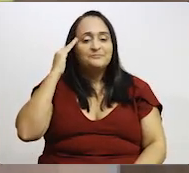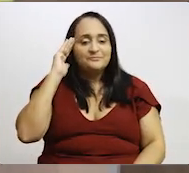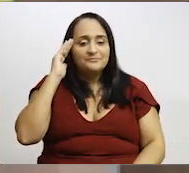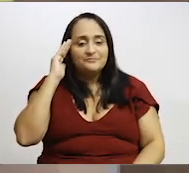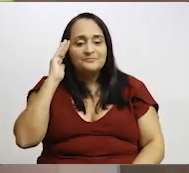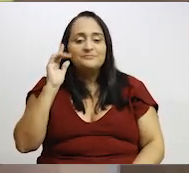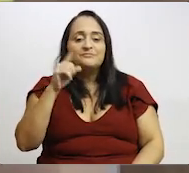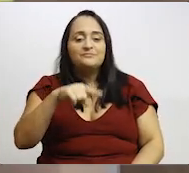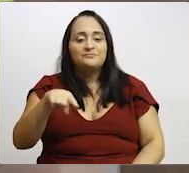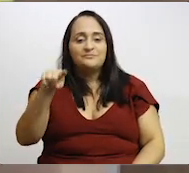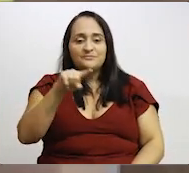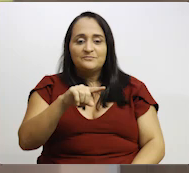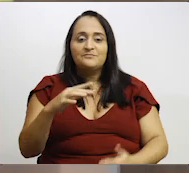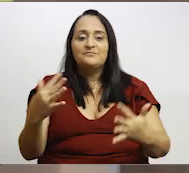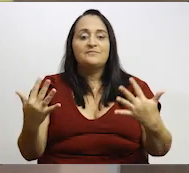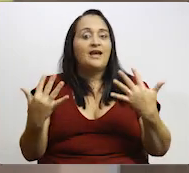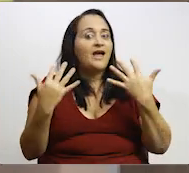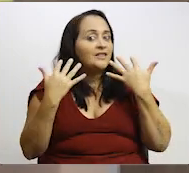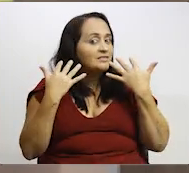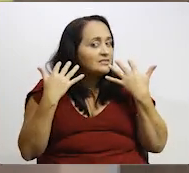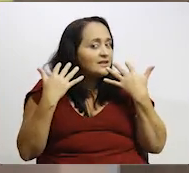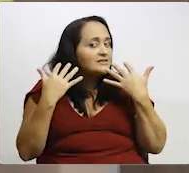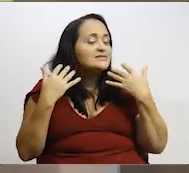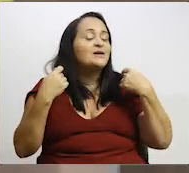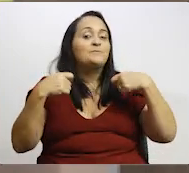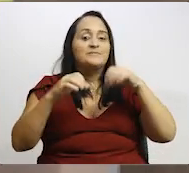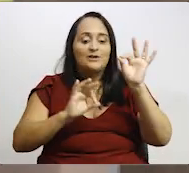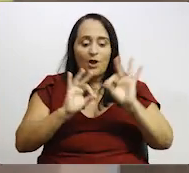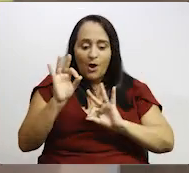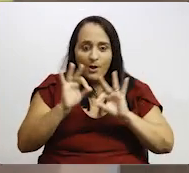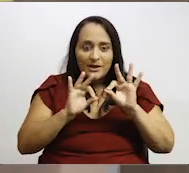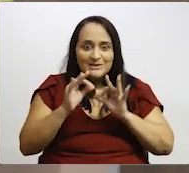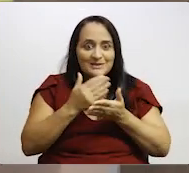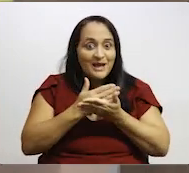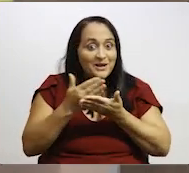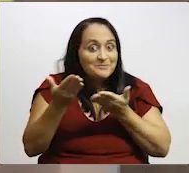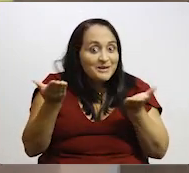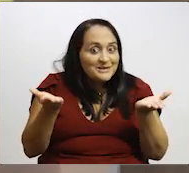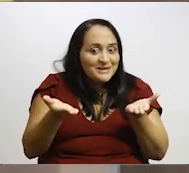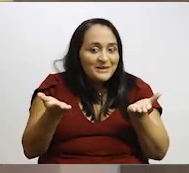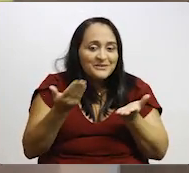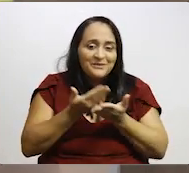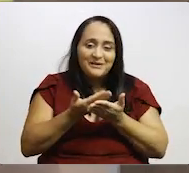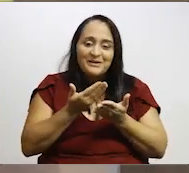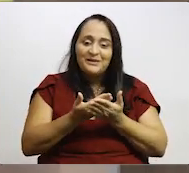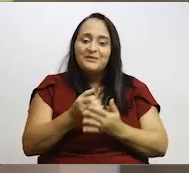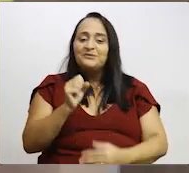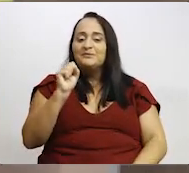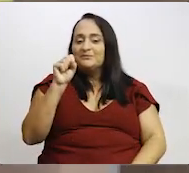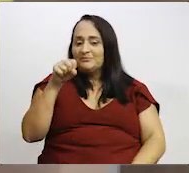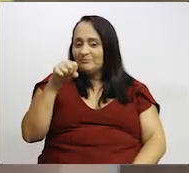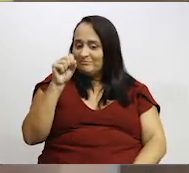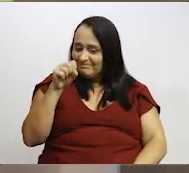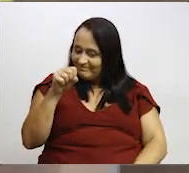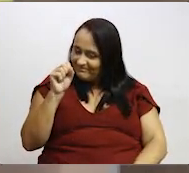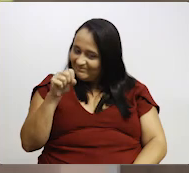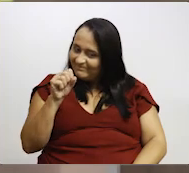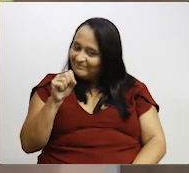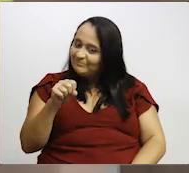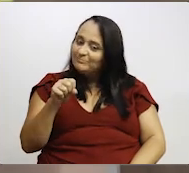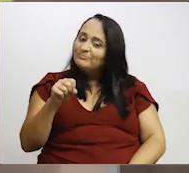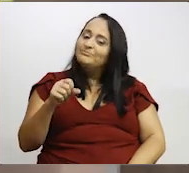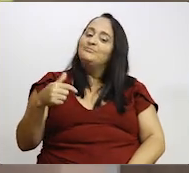Então já sabem, alunos, aquela dica? Fiquem atentos, organizem o ambiente, porque a aula de vocês começa agora. Isso